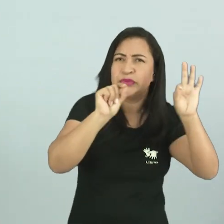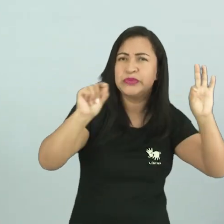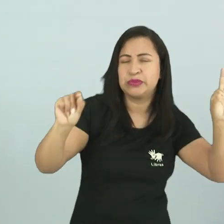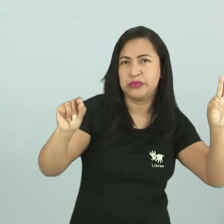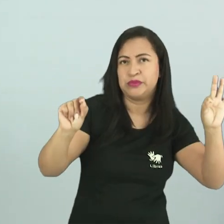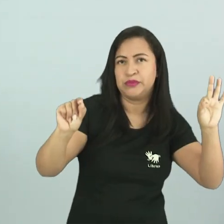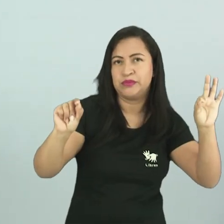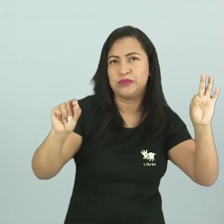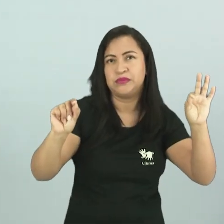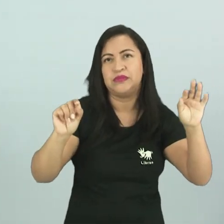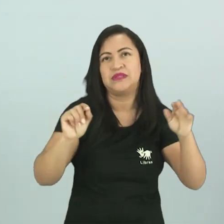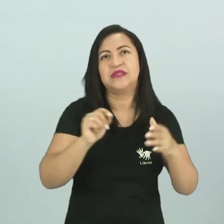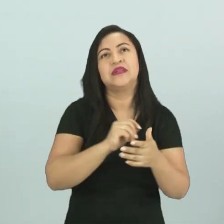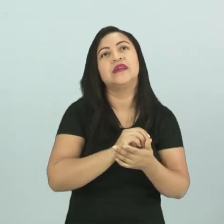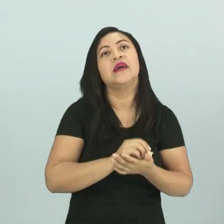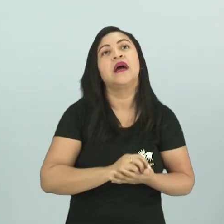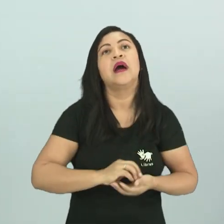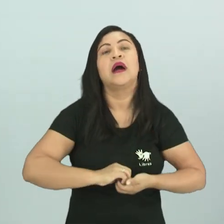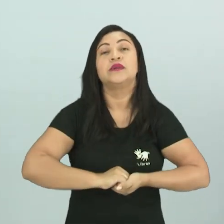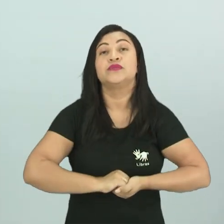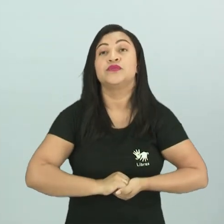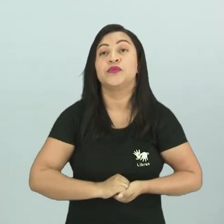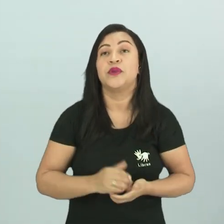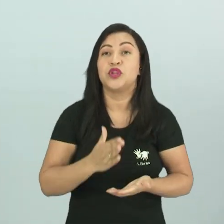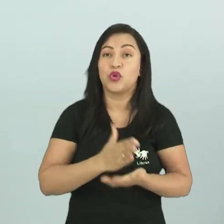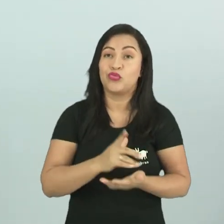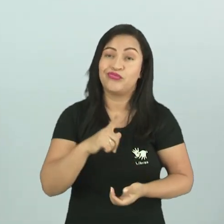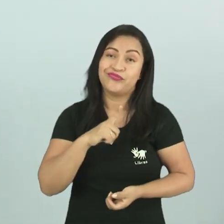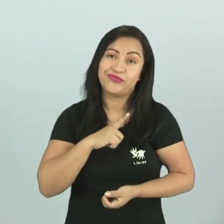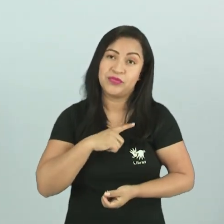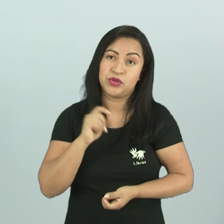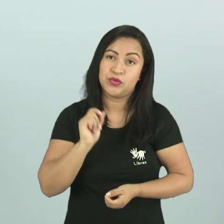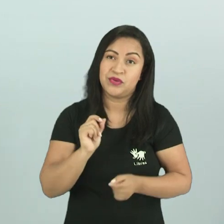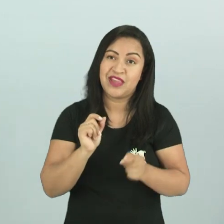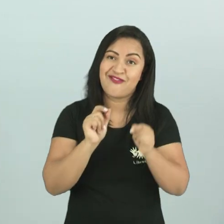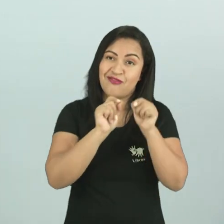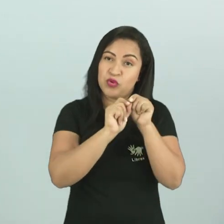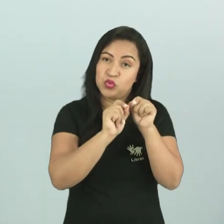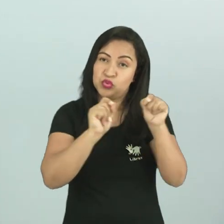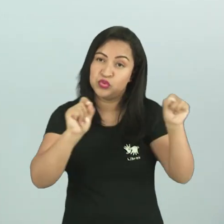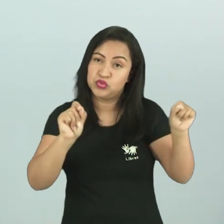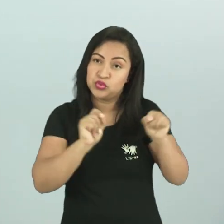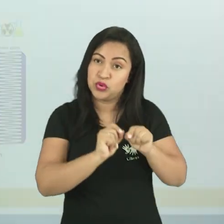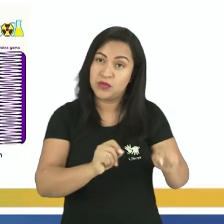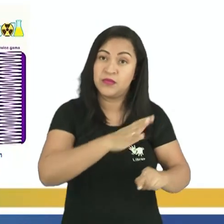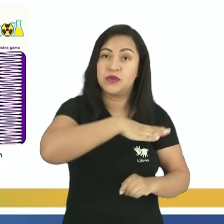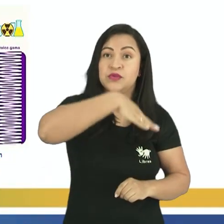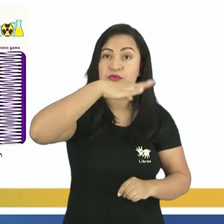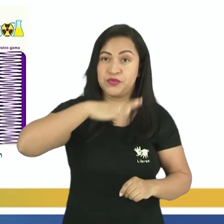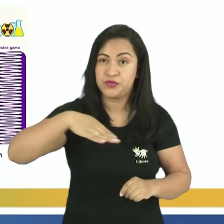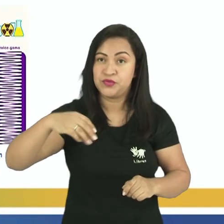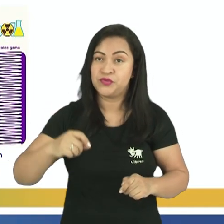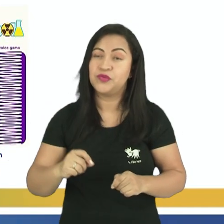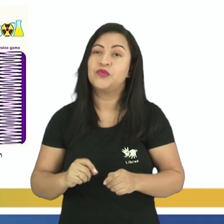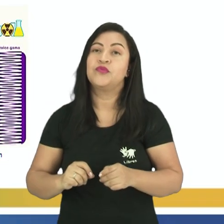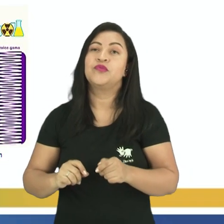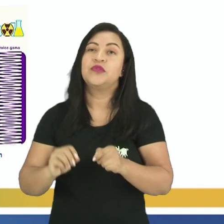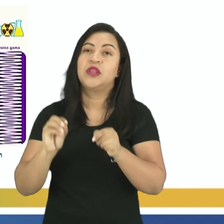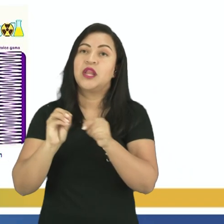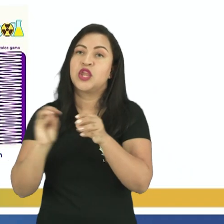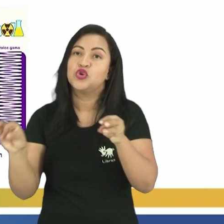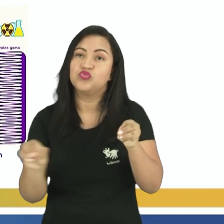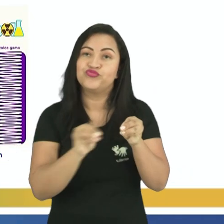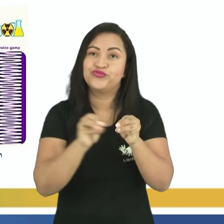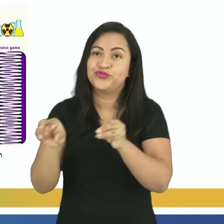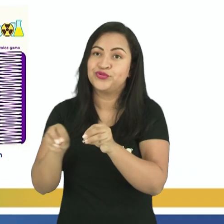espectro eletromagnético. Então, a gente tem vários comprimentos de onda que vão formar esse espectro e dependendo